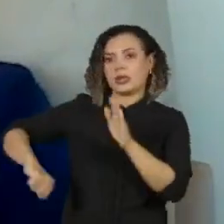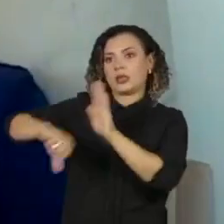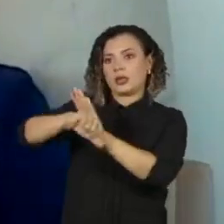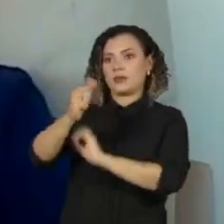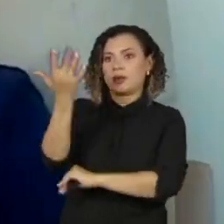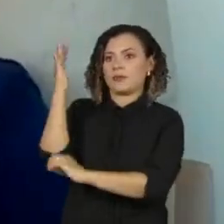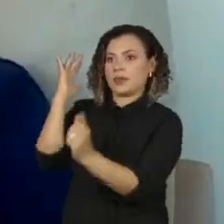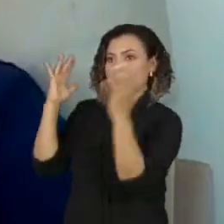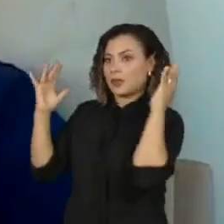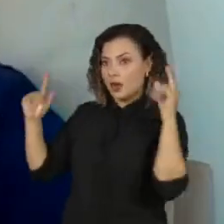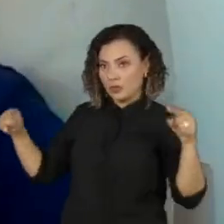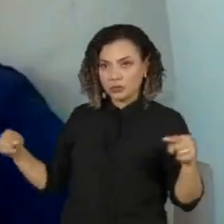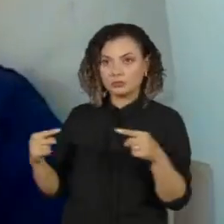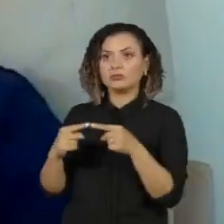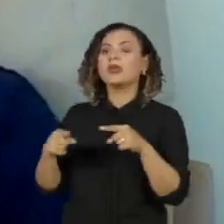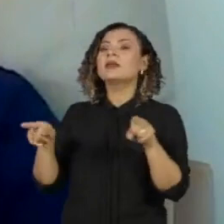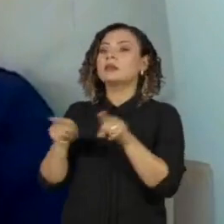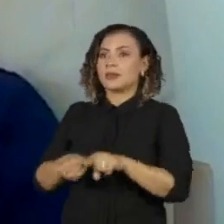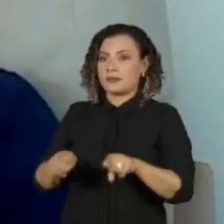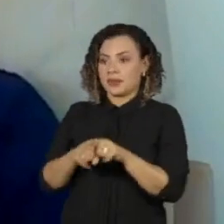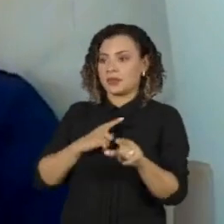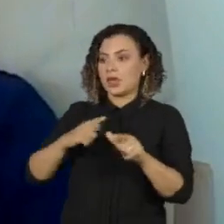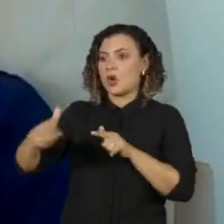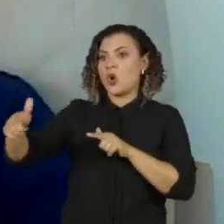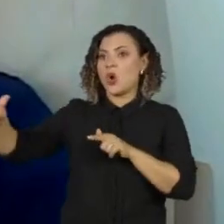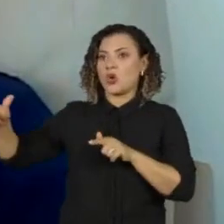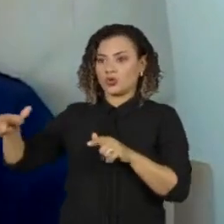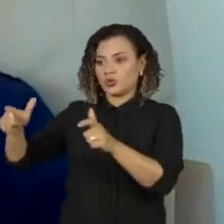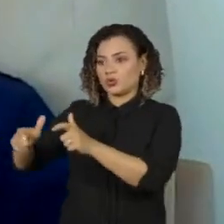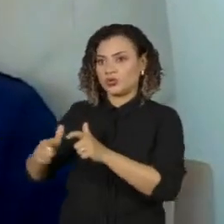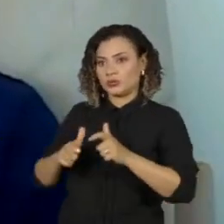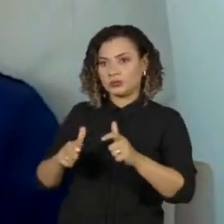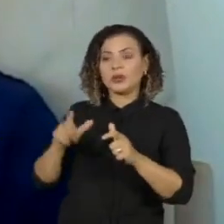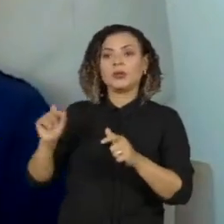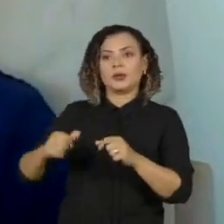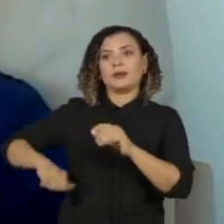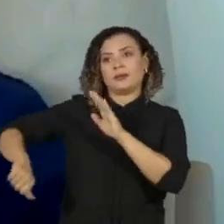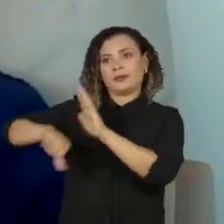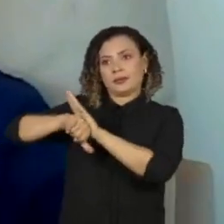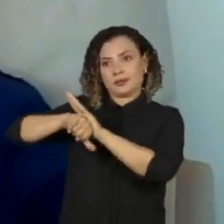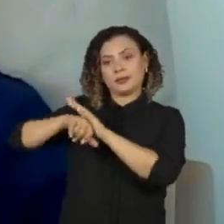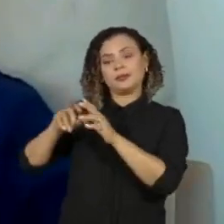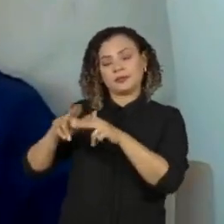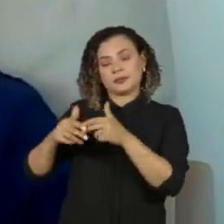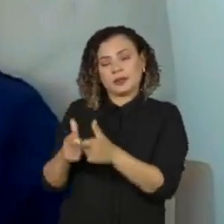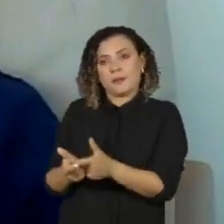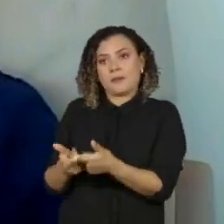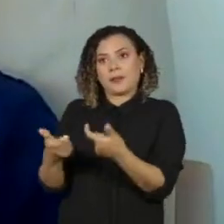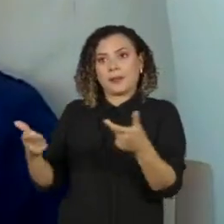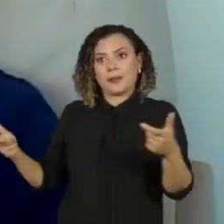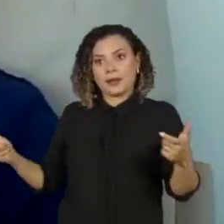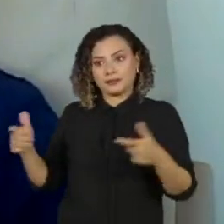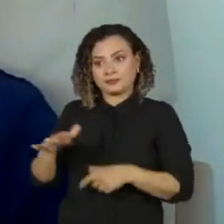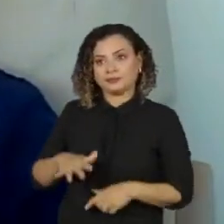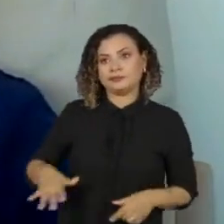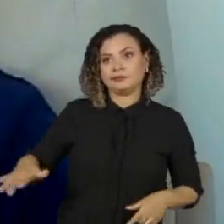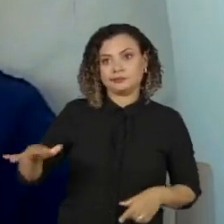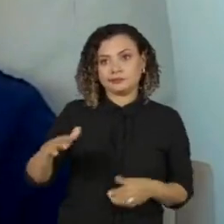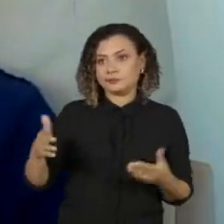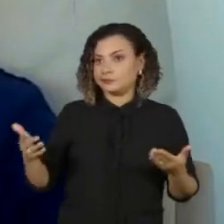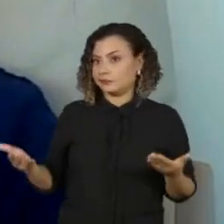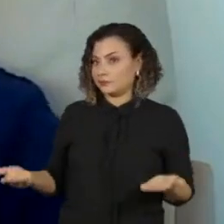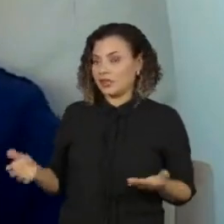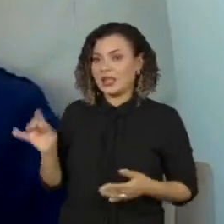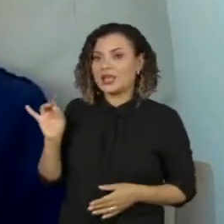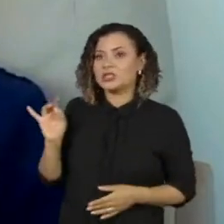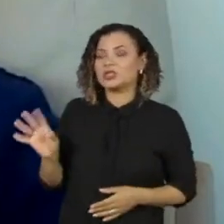Amazônia associados a outras redes criminosas, com essa proliferação de armas na região. Então, não